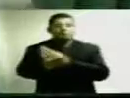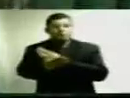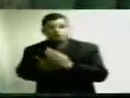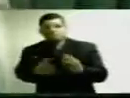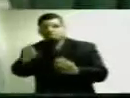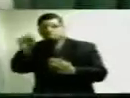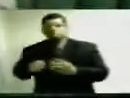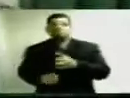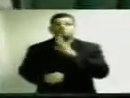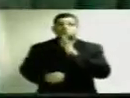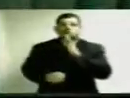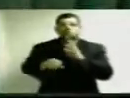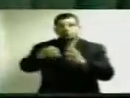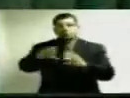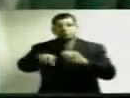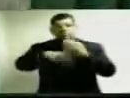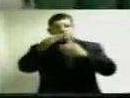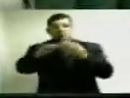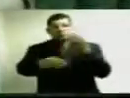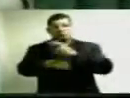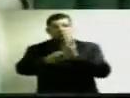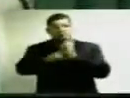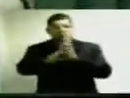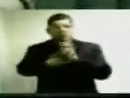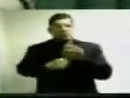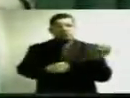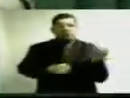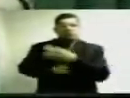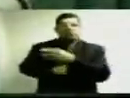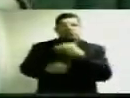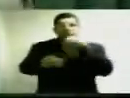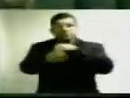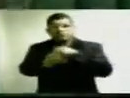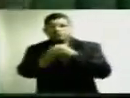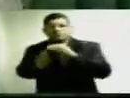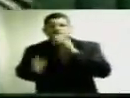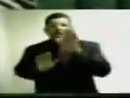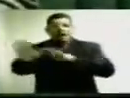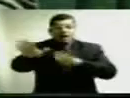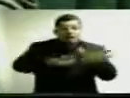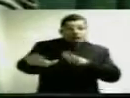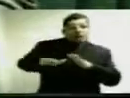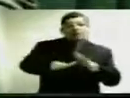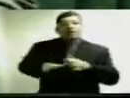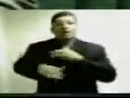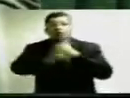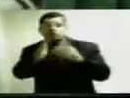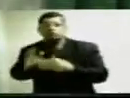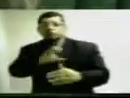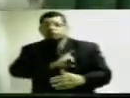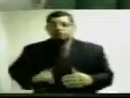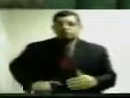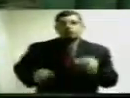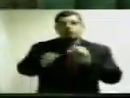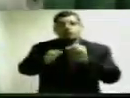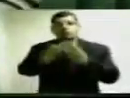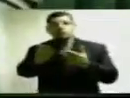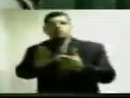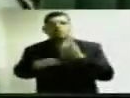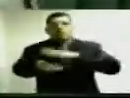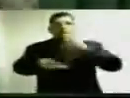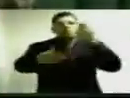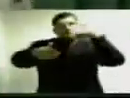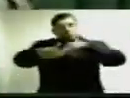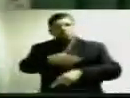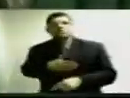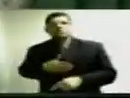do Senado, conhecendo da Câmara e procurando um texto novo por todos os deputados, e faremos